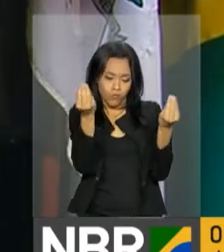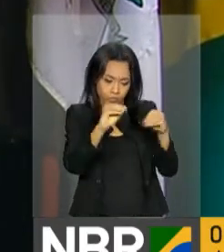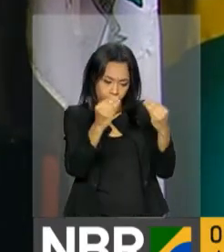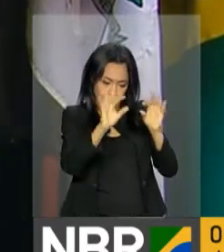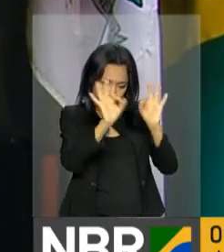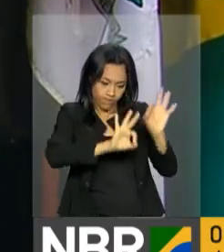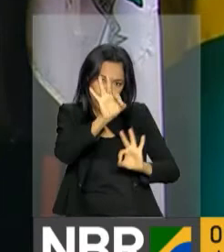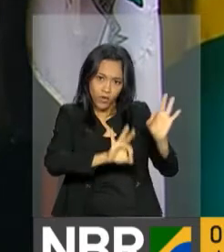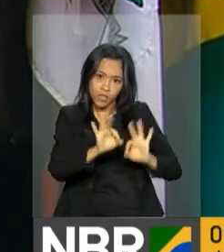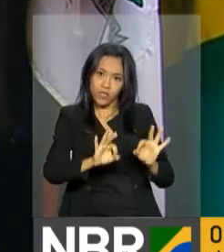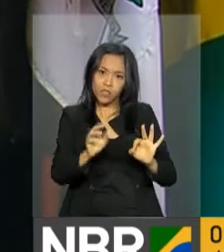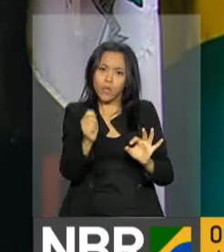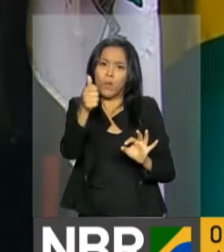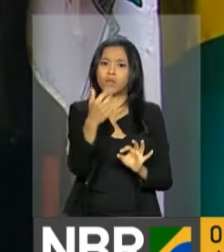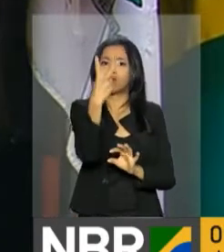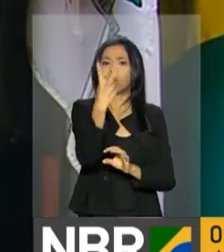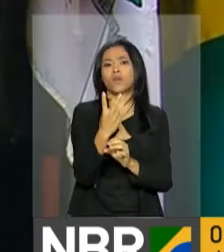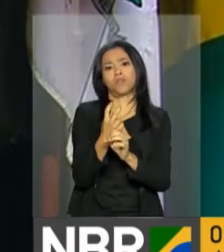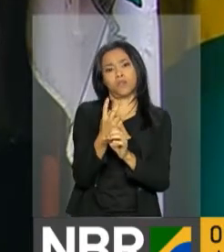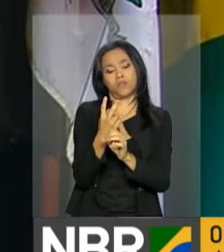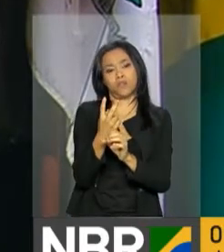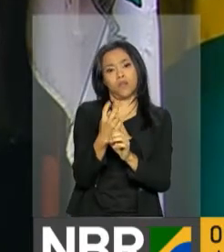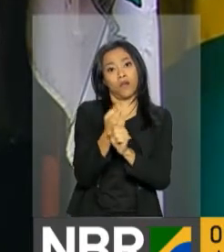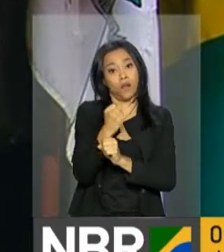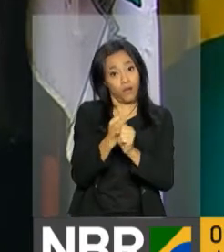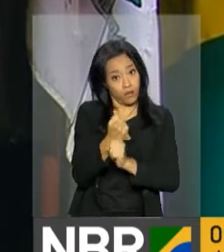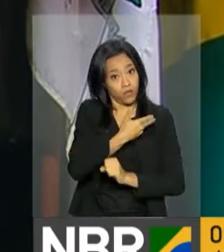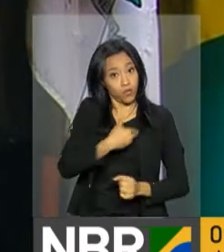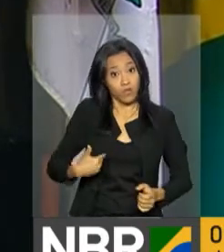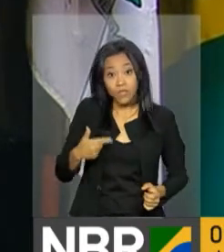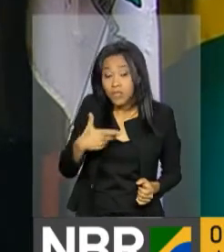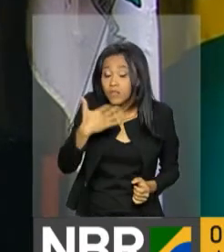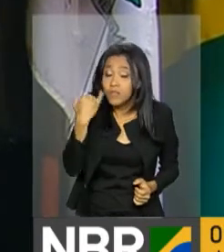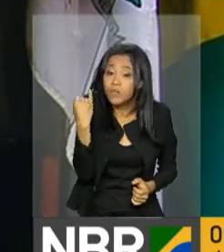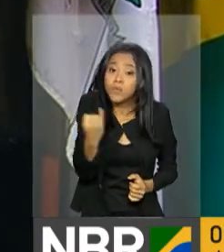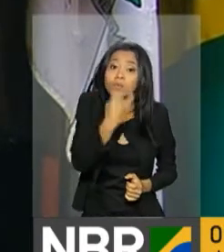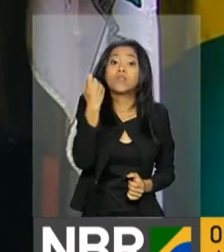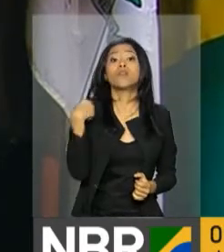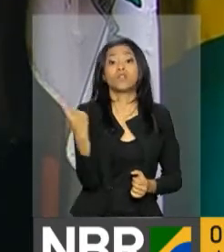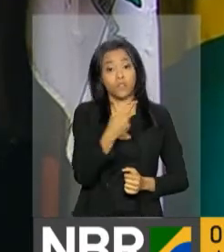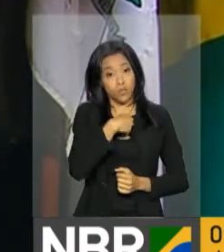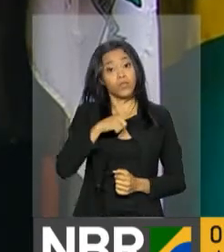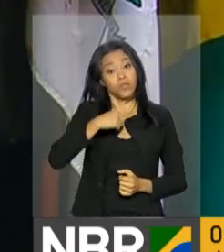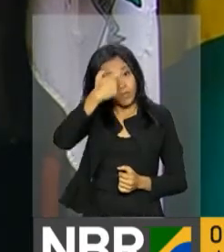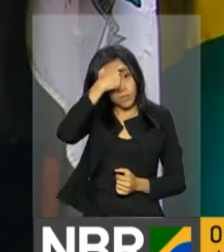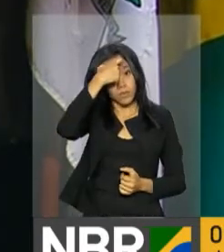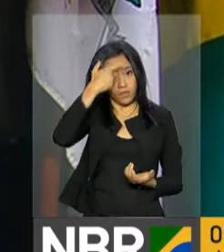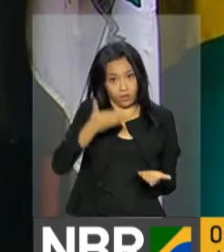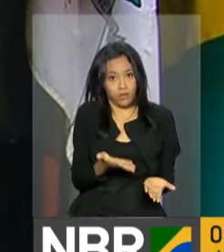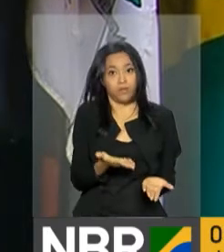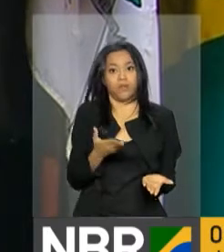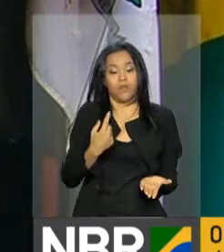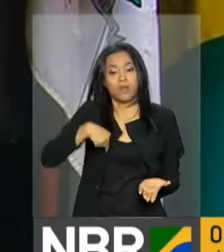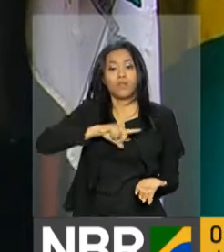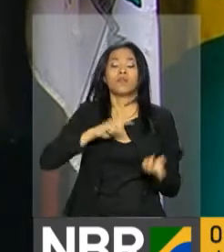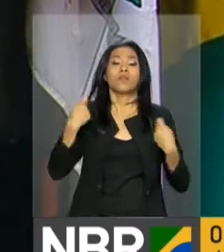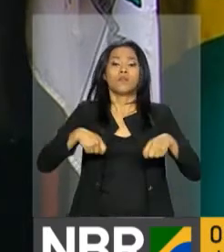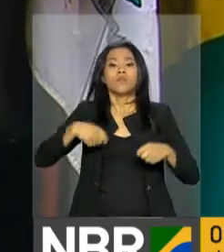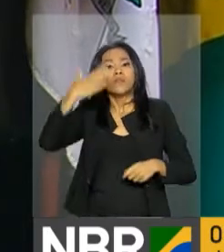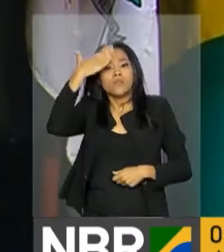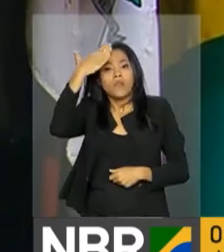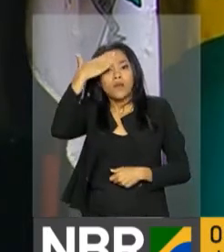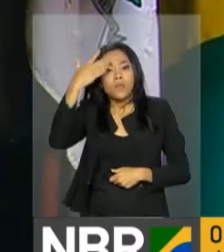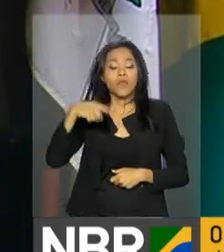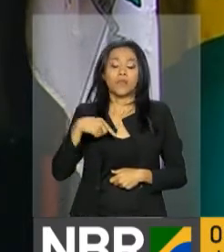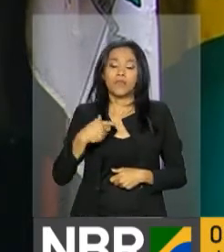de governo isso é fundamental para o país na senda de consciência disto nós precisamos saber que nós